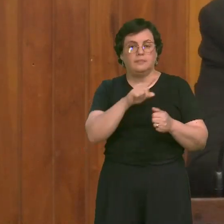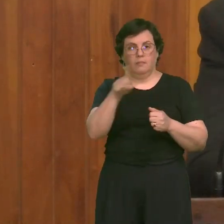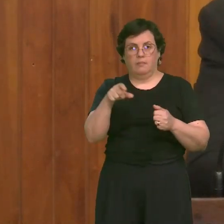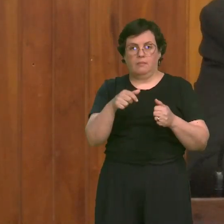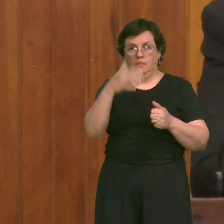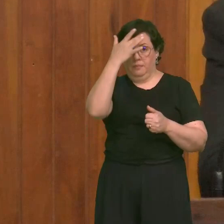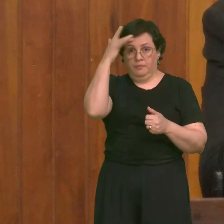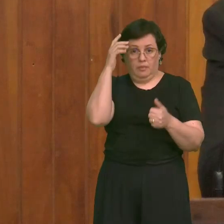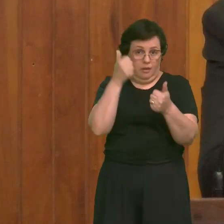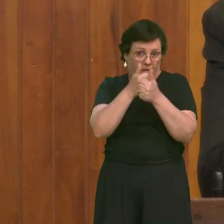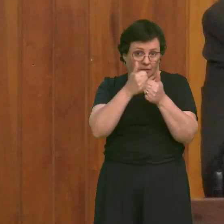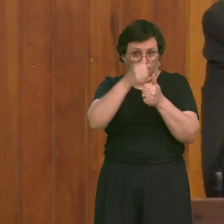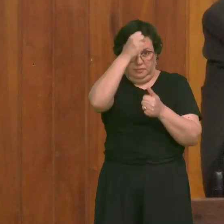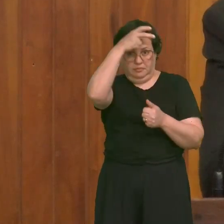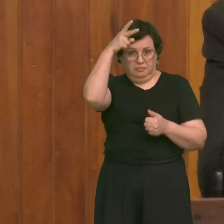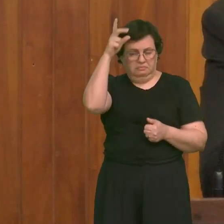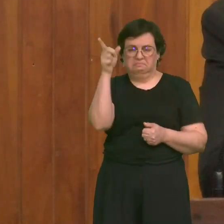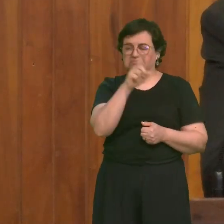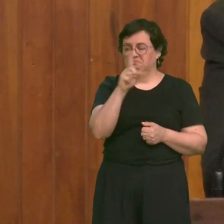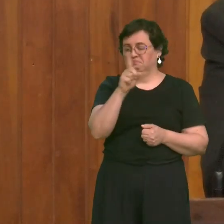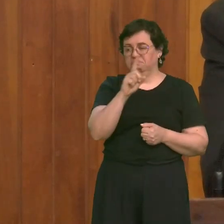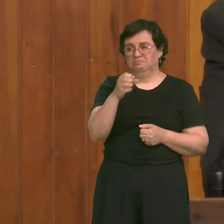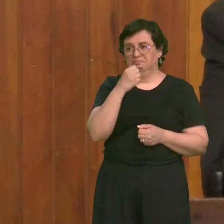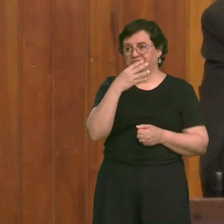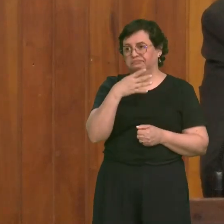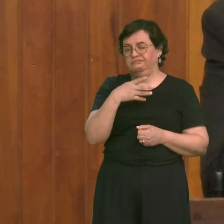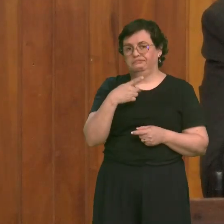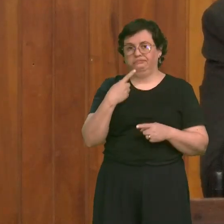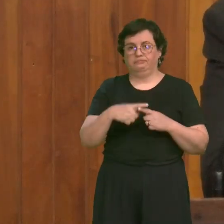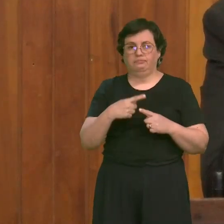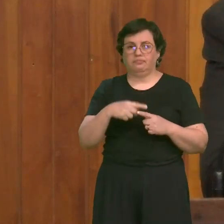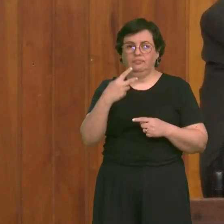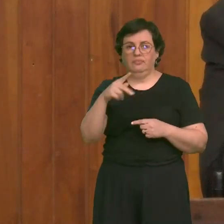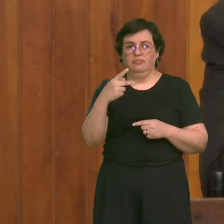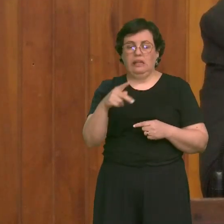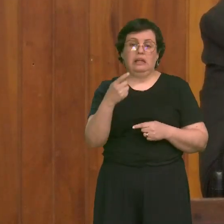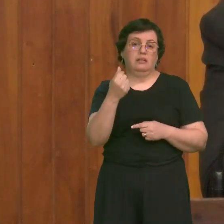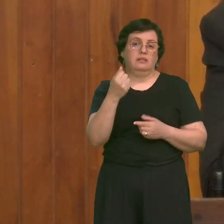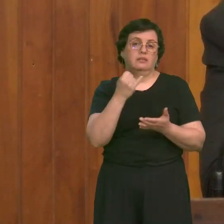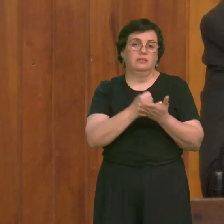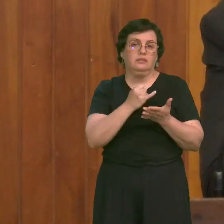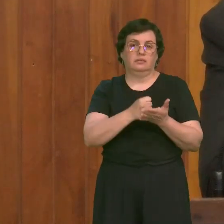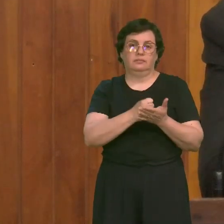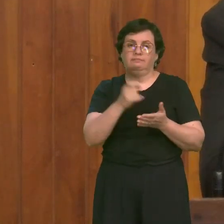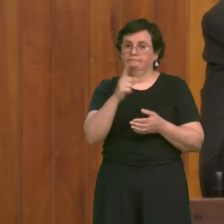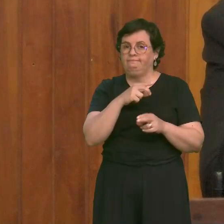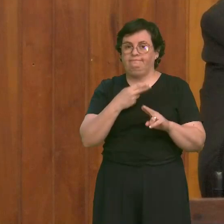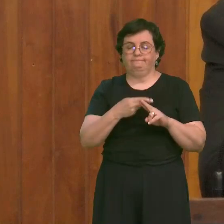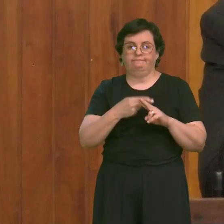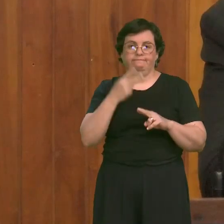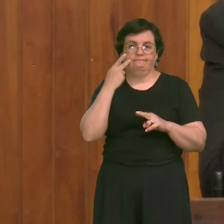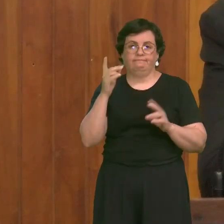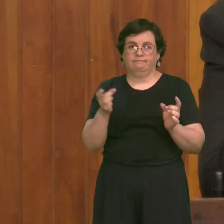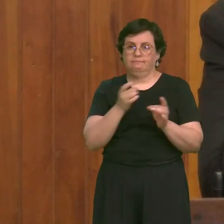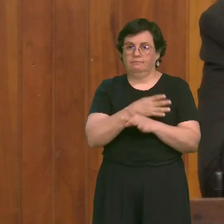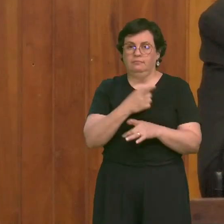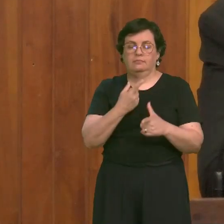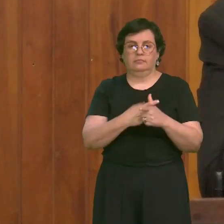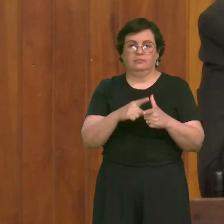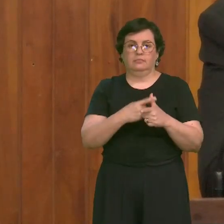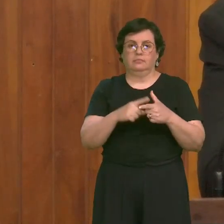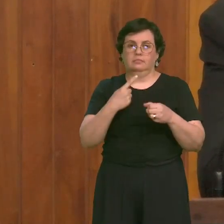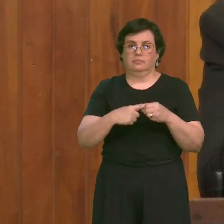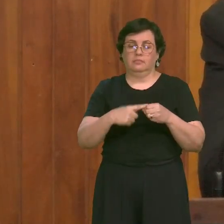não vai funcionar o seu dinheiro de impostos não vai servir para resolver os problemas da cidade porque a gente tá vendo diuturnamente